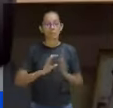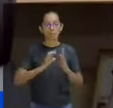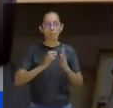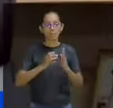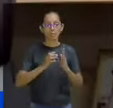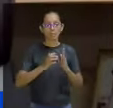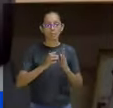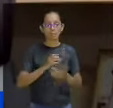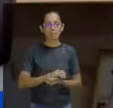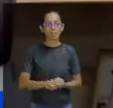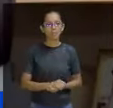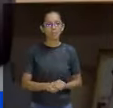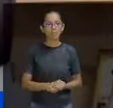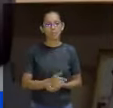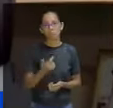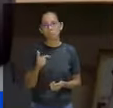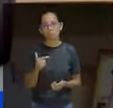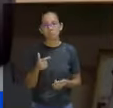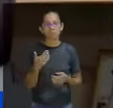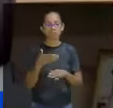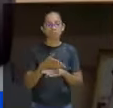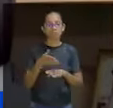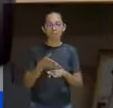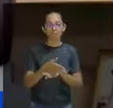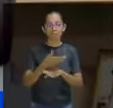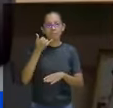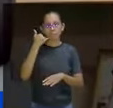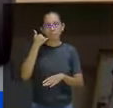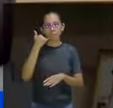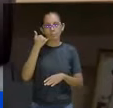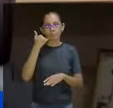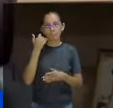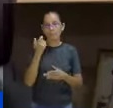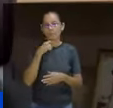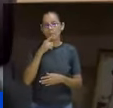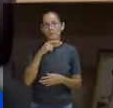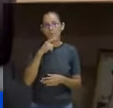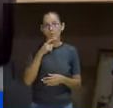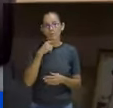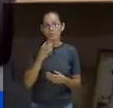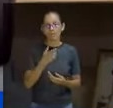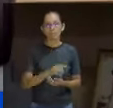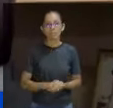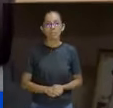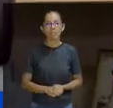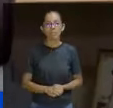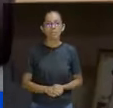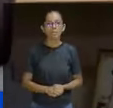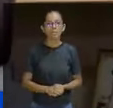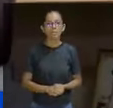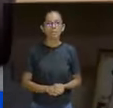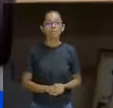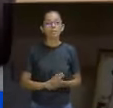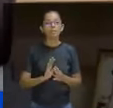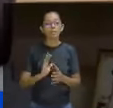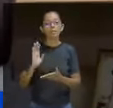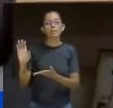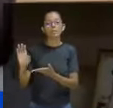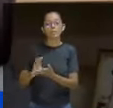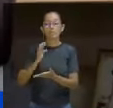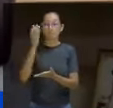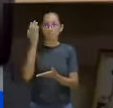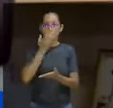contatos telefônicos desses prestadores de serviço. Excelência, apenas no curso dessa prestação de